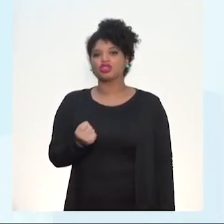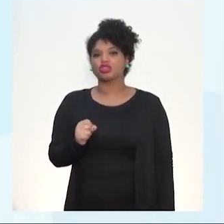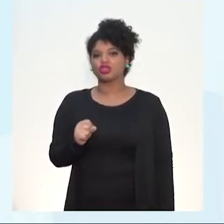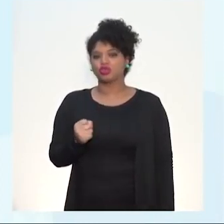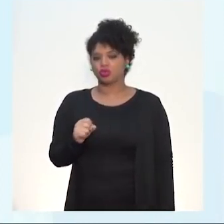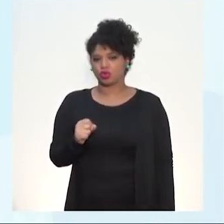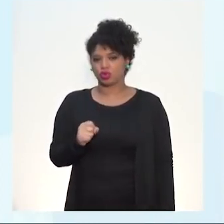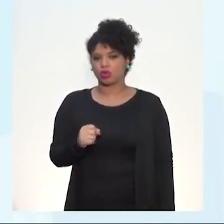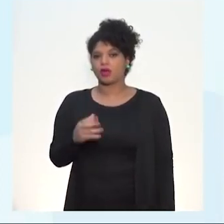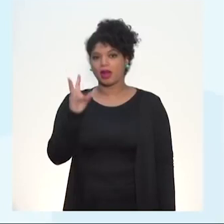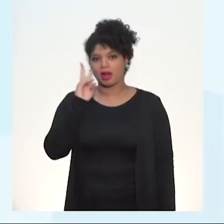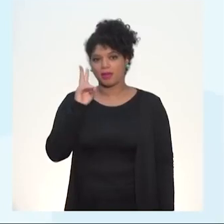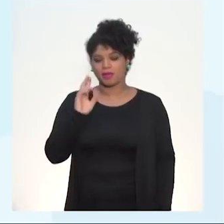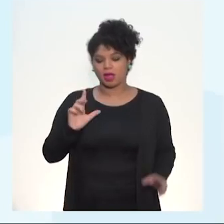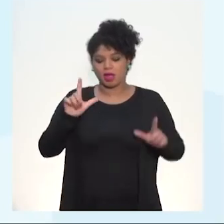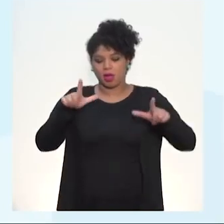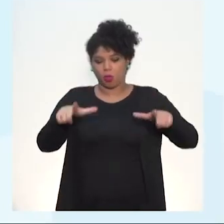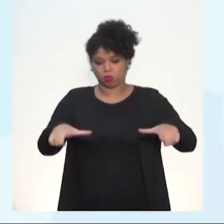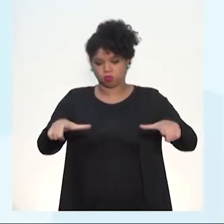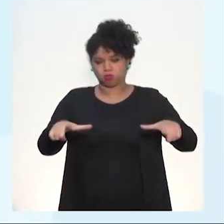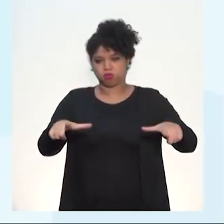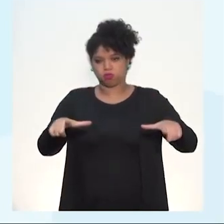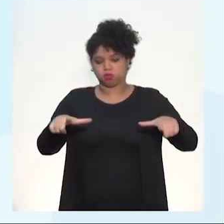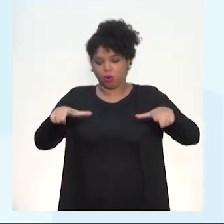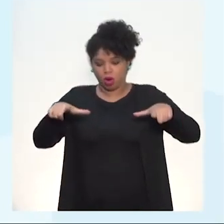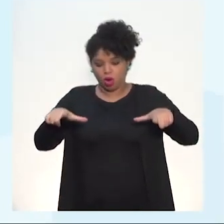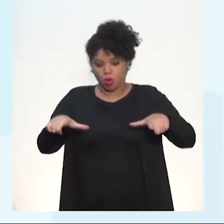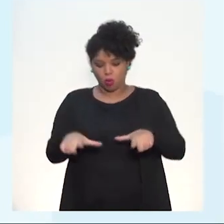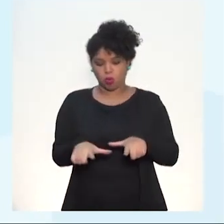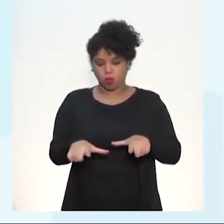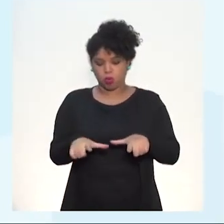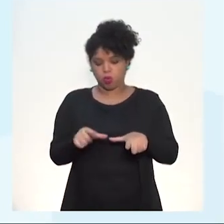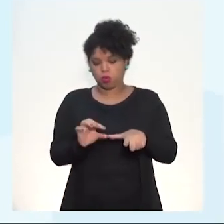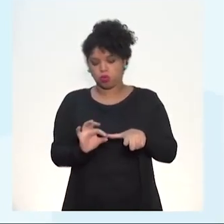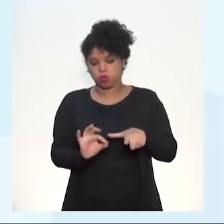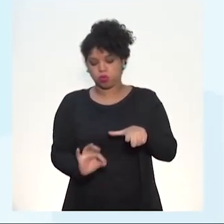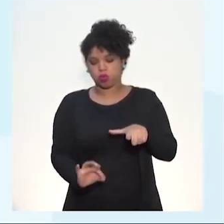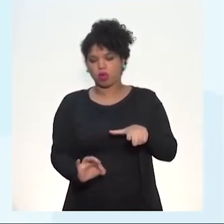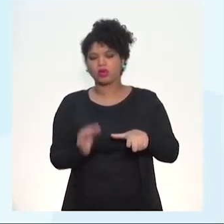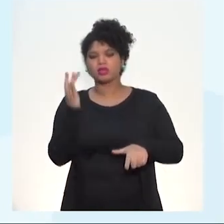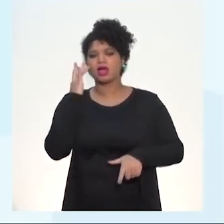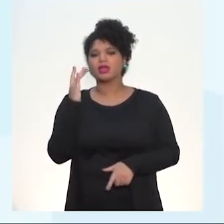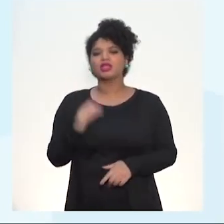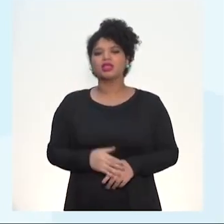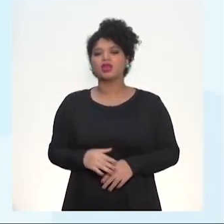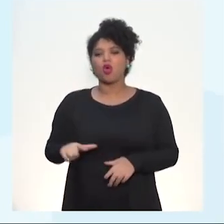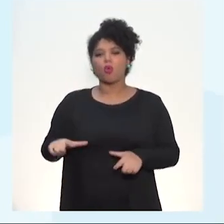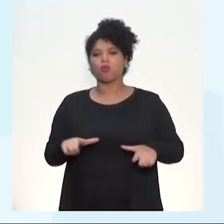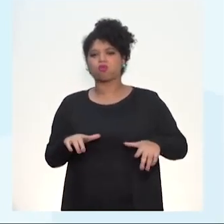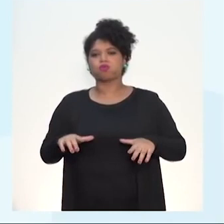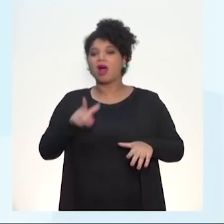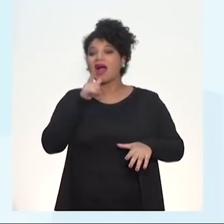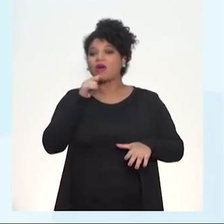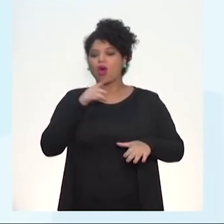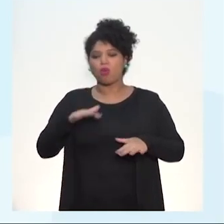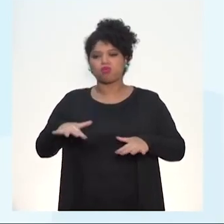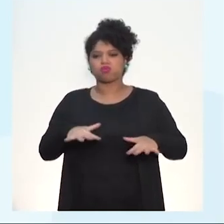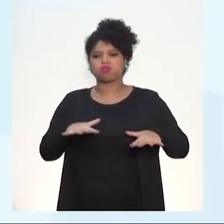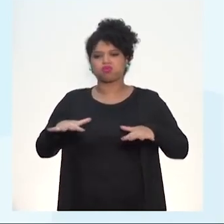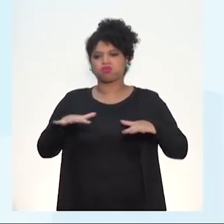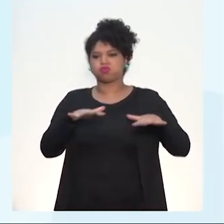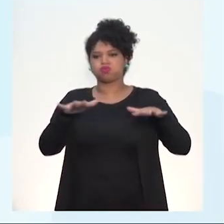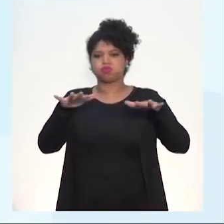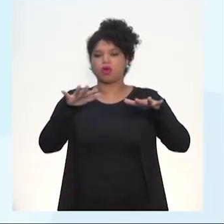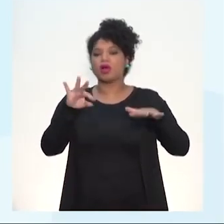eu estou pensando nos blocos, certo? Agora, olha a pergunta. Para encher essa piscina até a sua capacidade máxima,